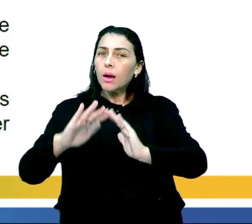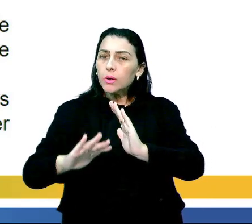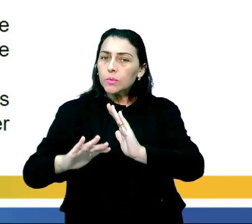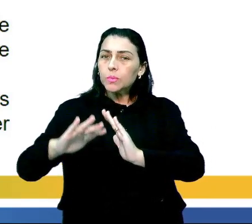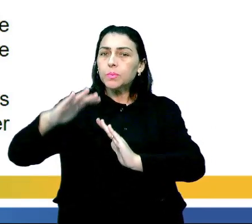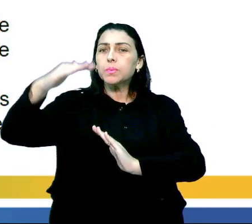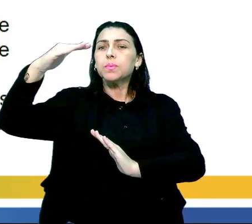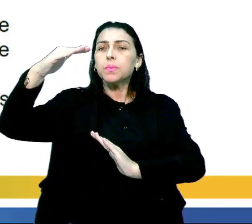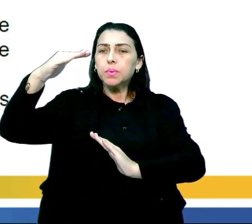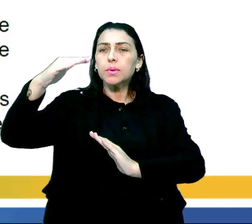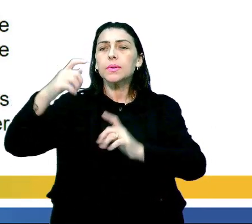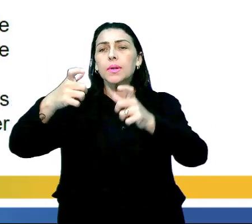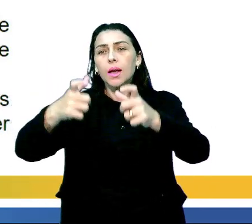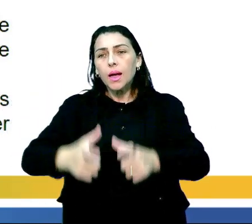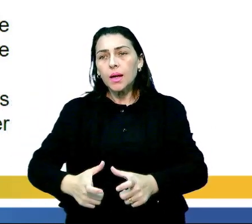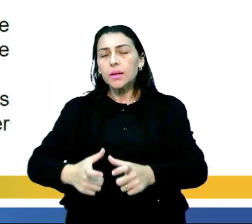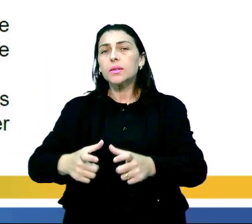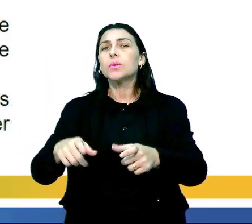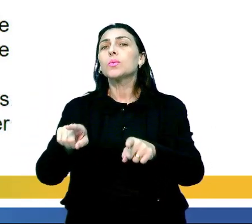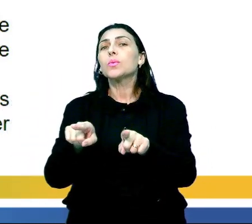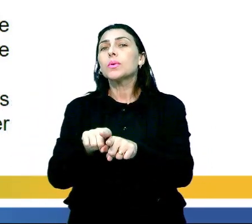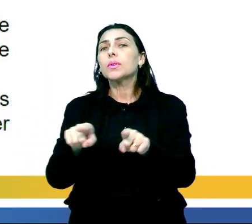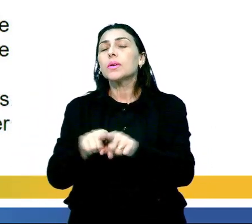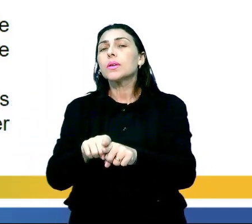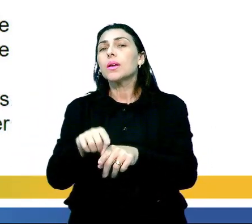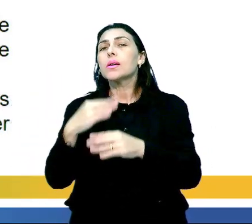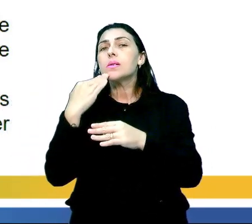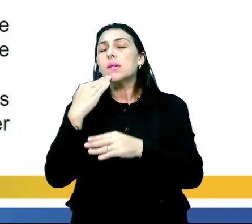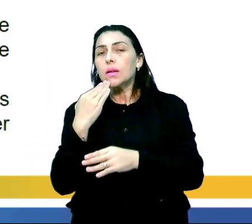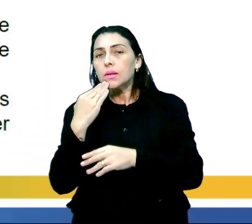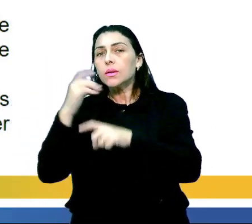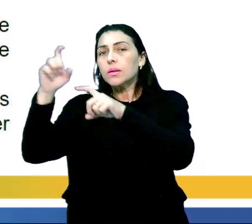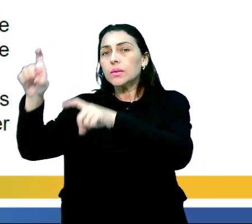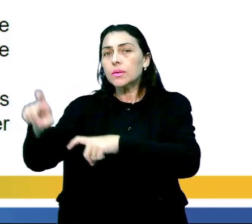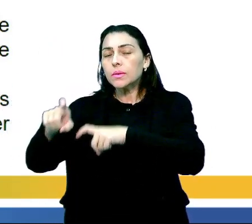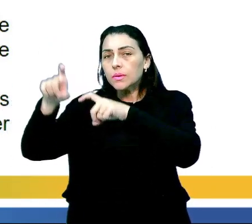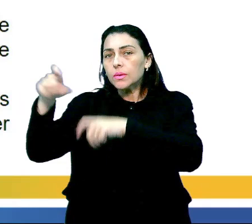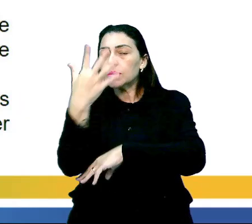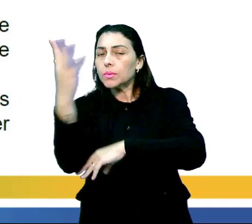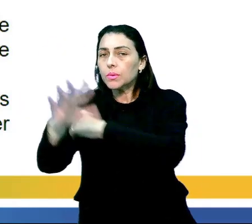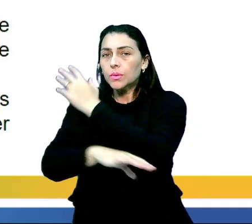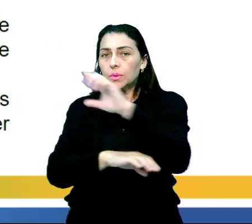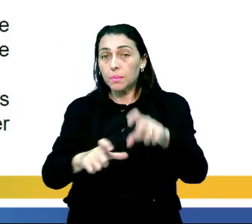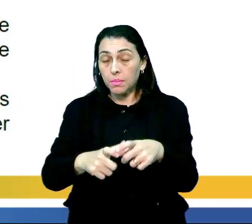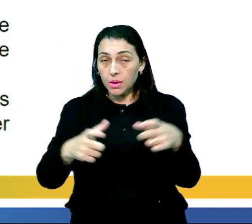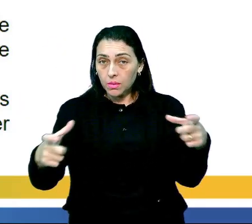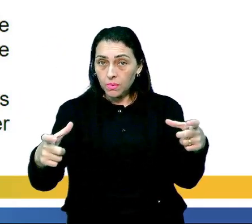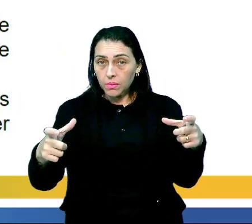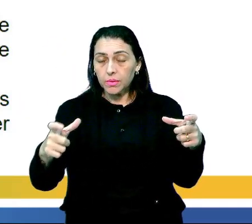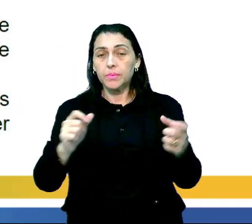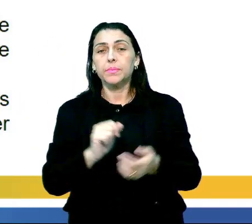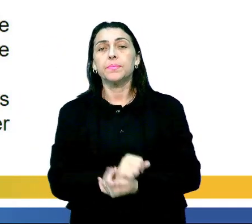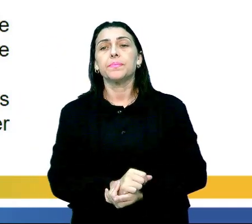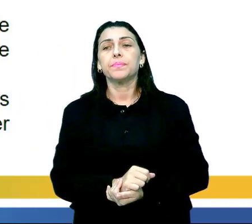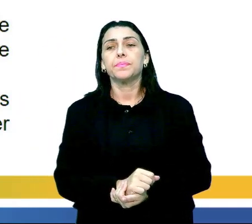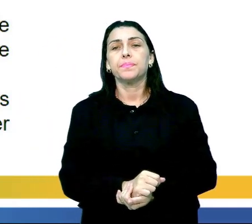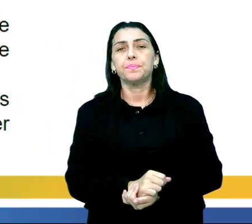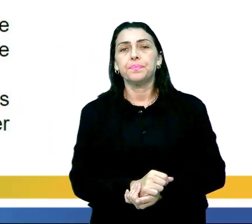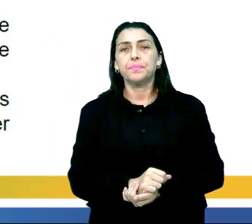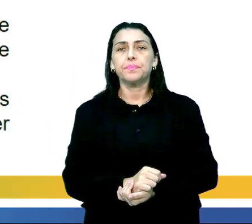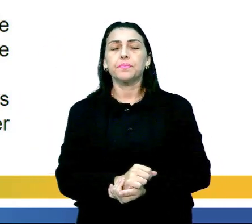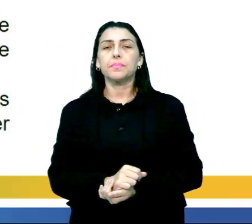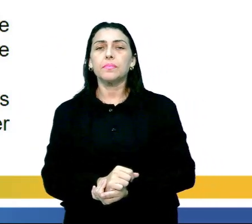temperaturas mais elevadas que a periferia ou as áreas arborizadas maiores. Então, ele